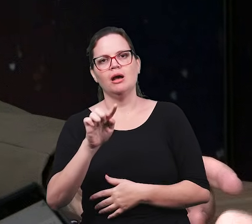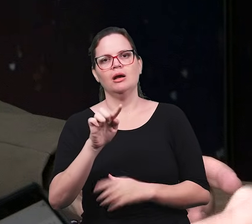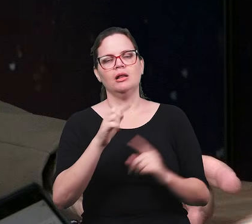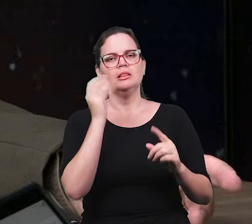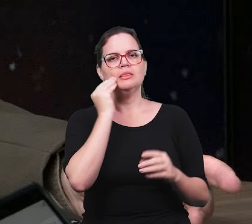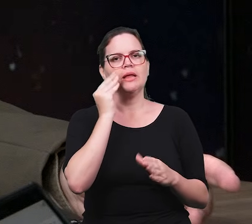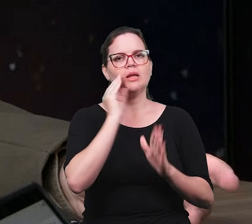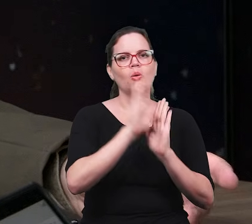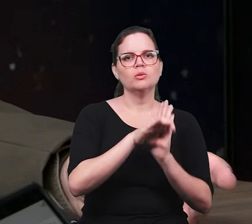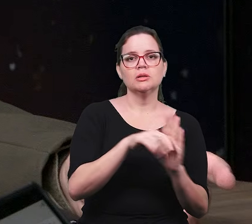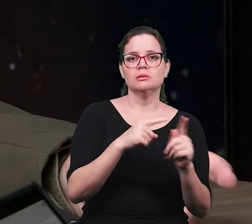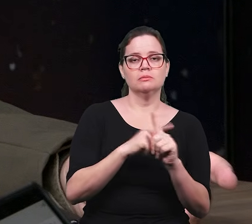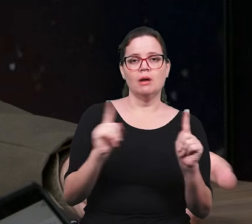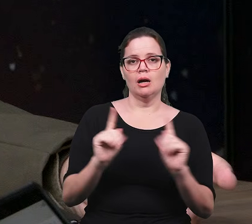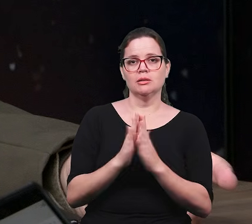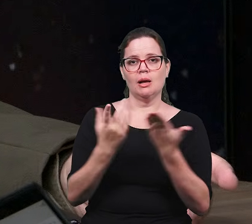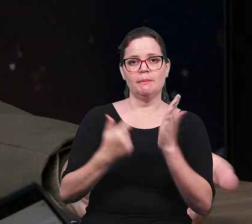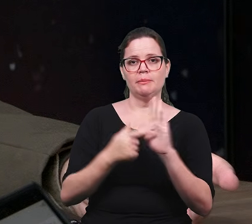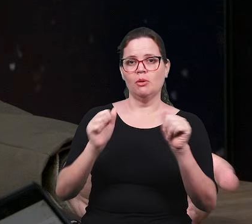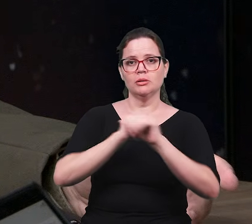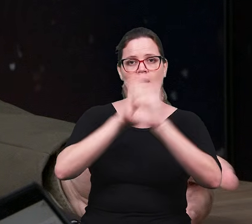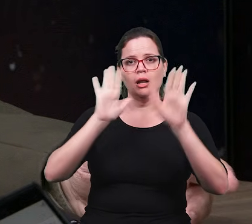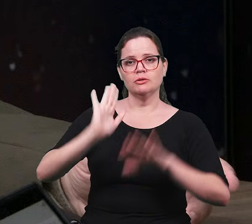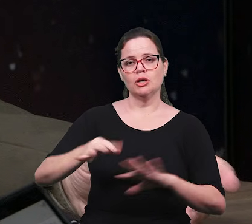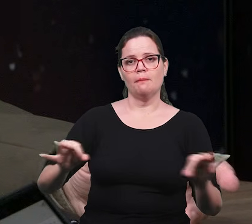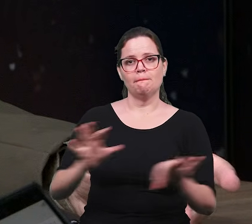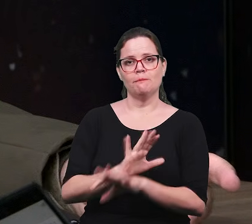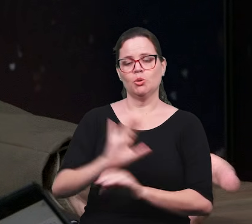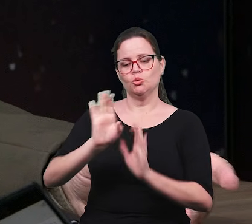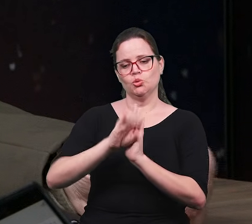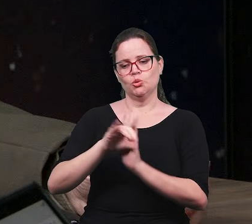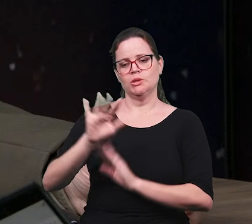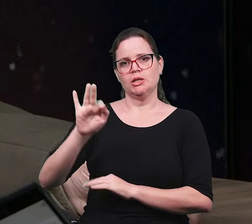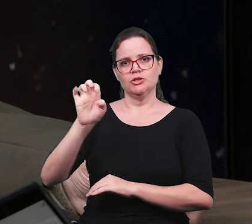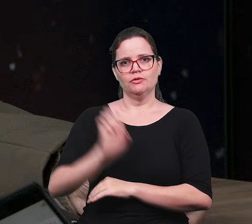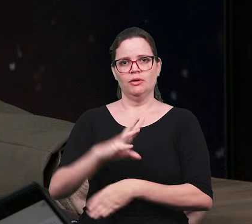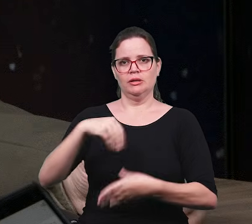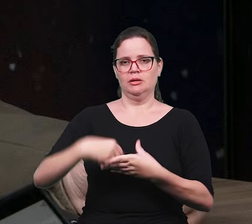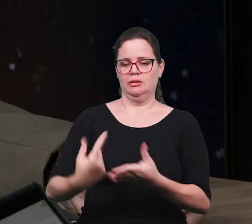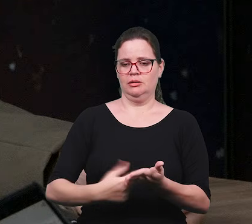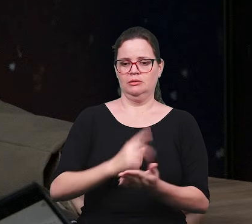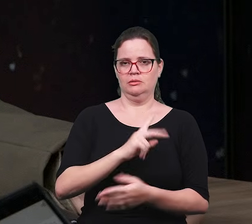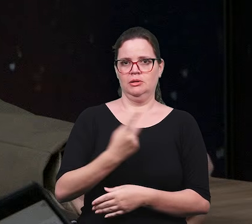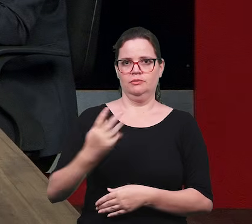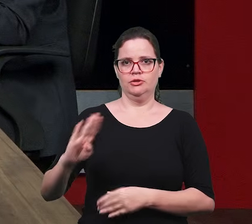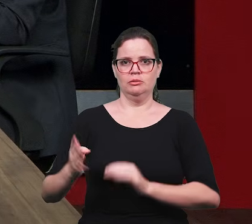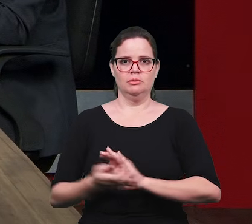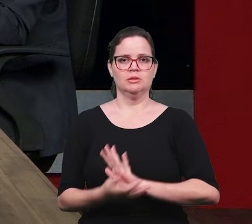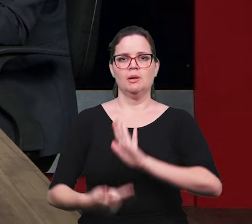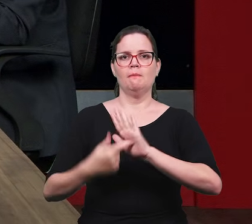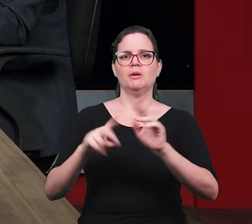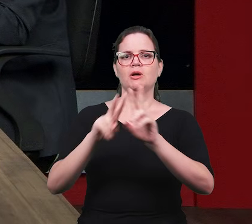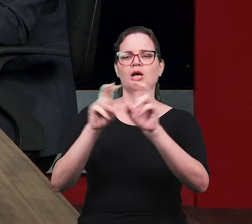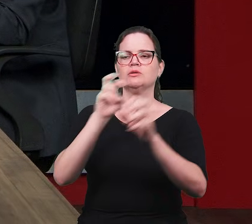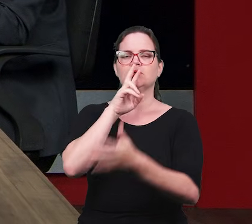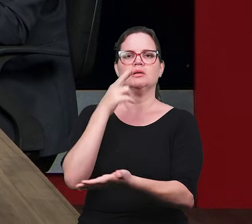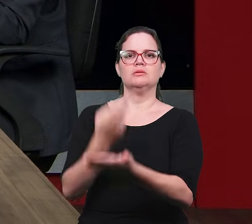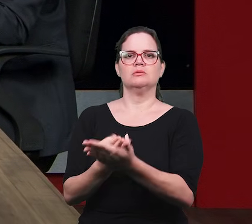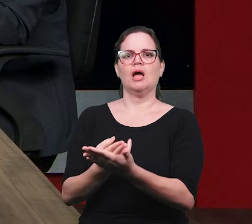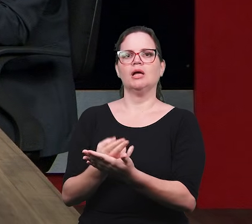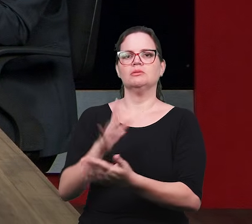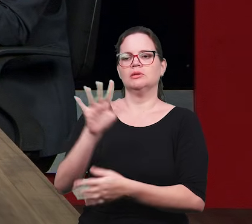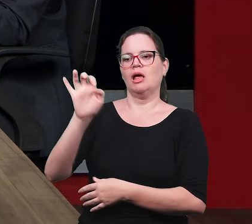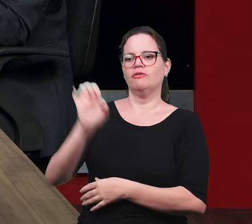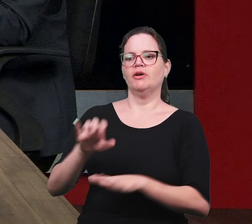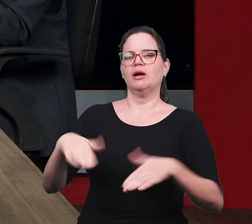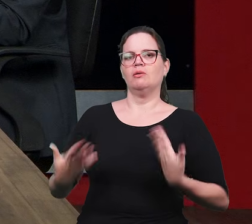a fé está muito bem estabelecida na palavra de Deus. O conceito de fé está em Hebreus, o final da fé está descrito no livro de